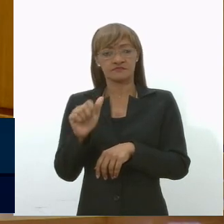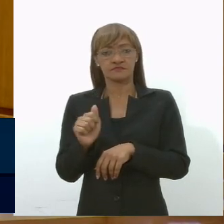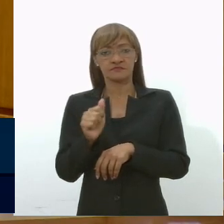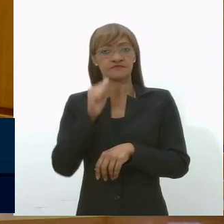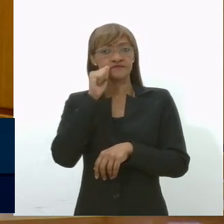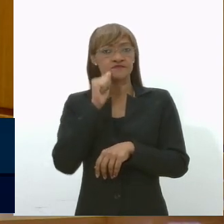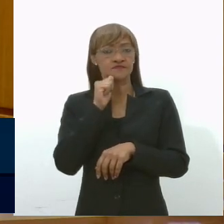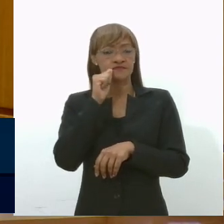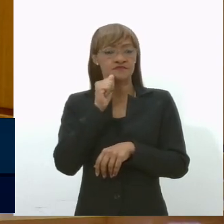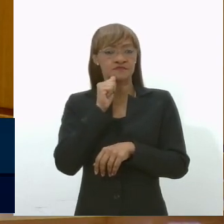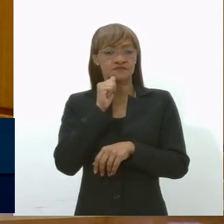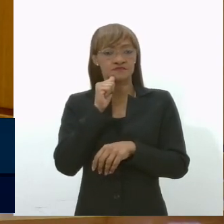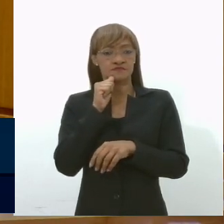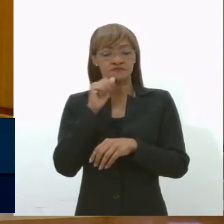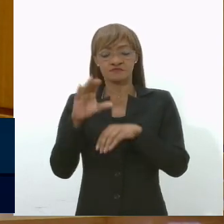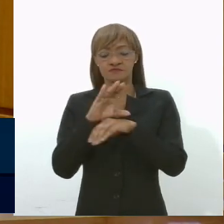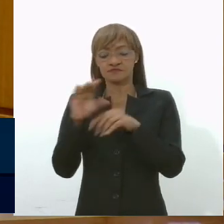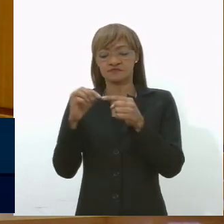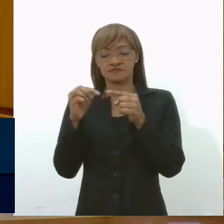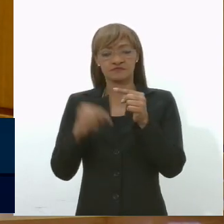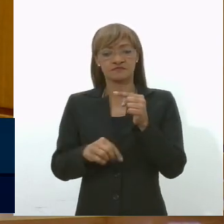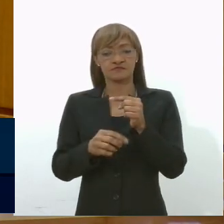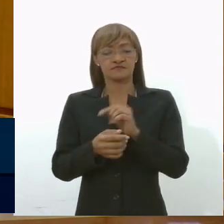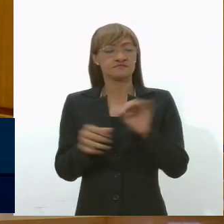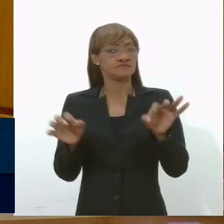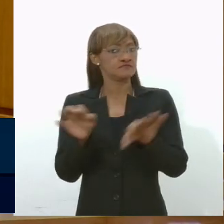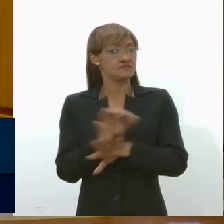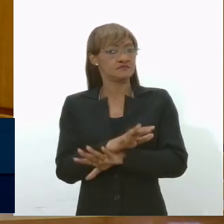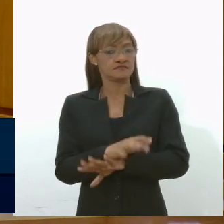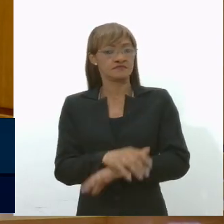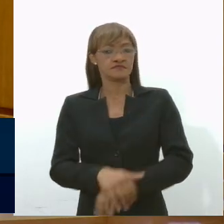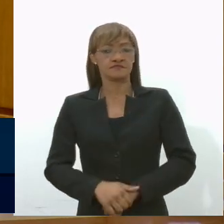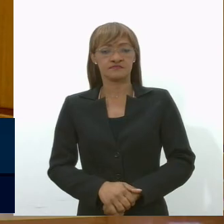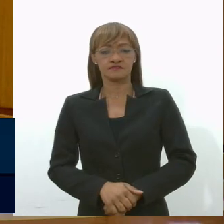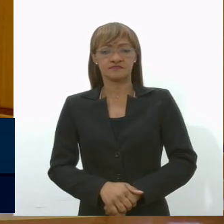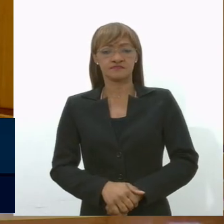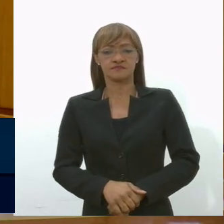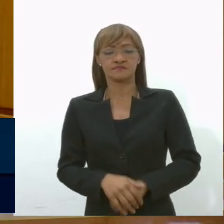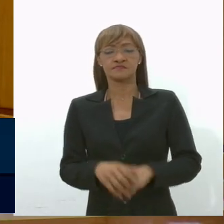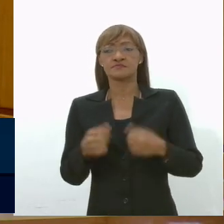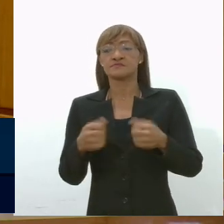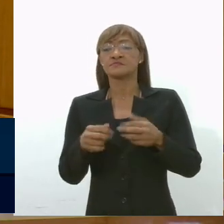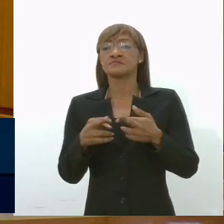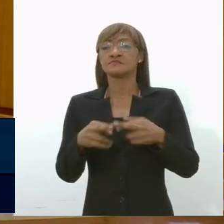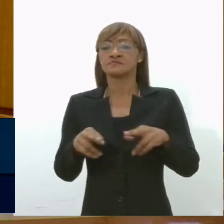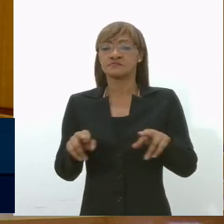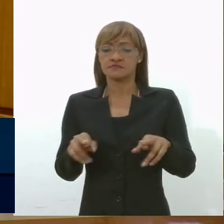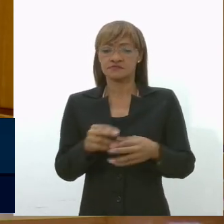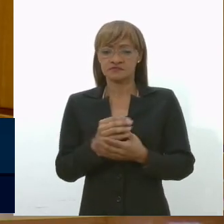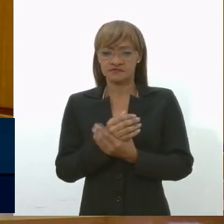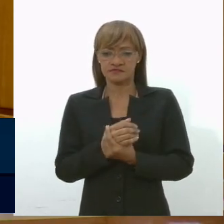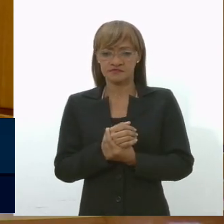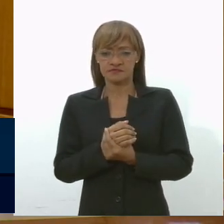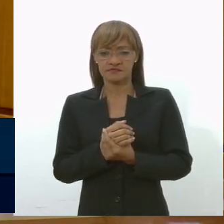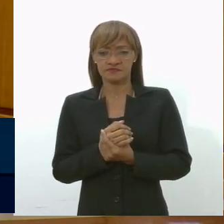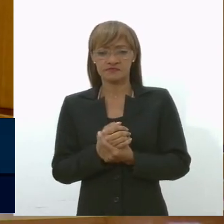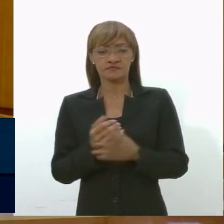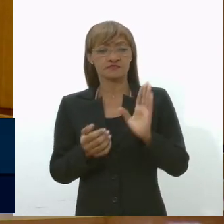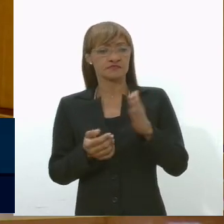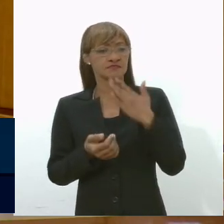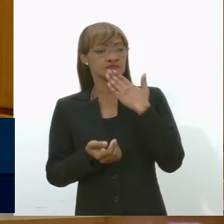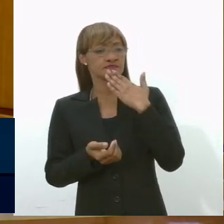inconstitucionais. Não há o que se discutir mais. Precisamos corrigir isso. E eu peço, faço um apelo a